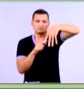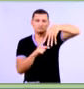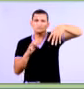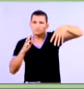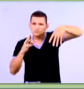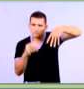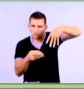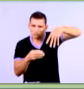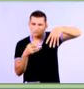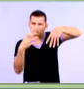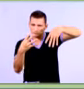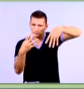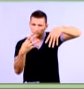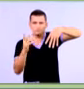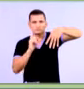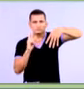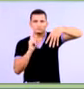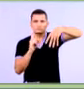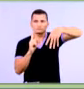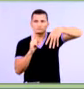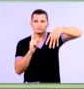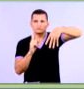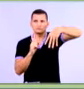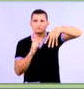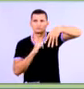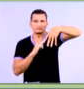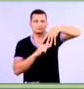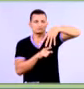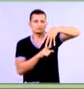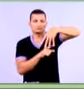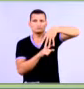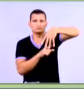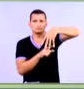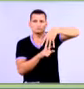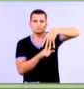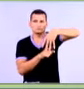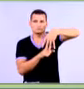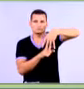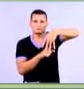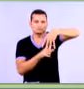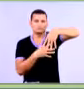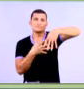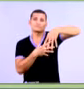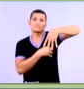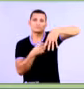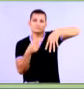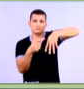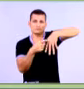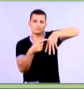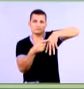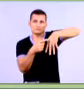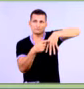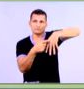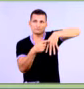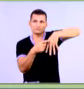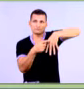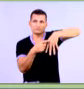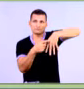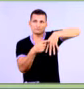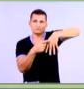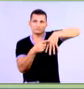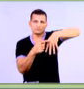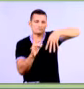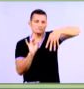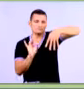4 filhos? Não, né? Então, eu tenho esse daqui é filho desse, né? Aí quer dizer que cada